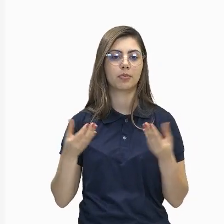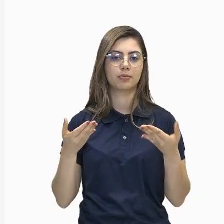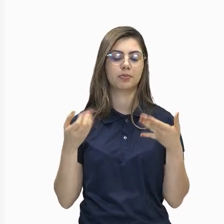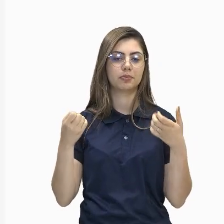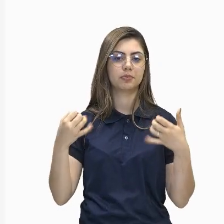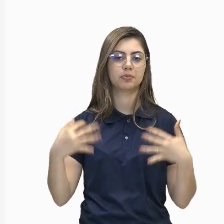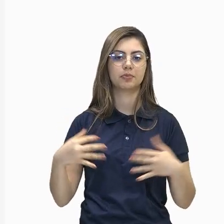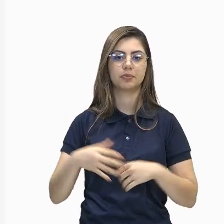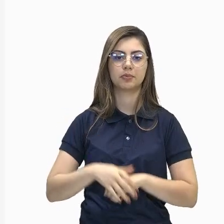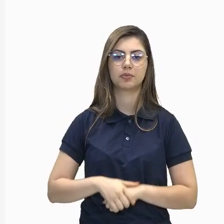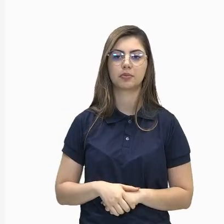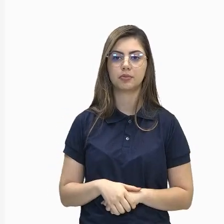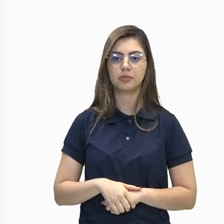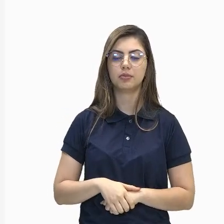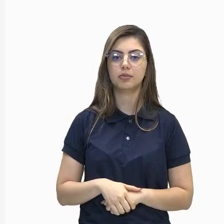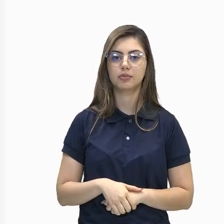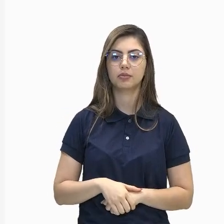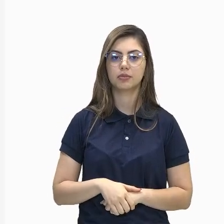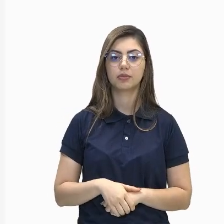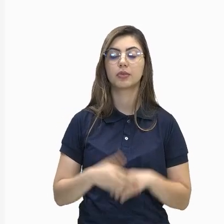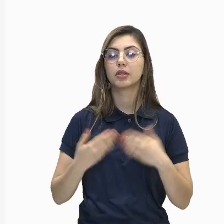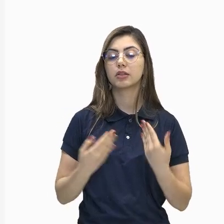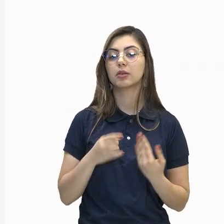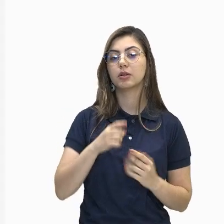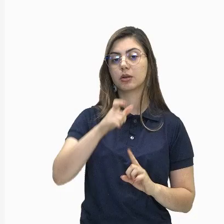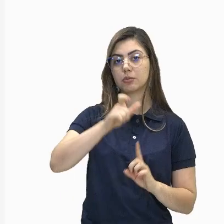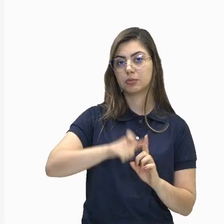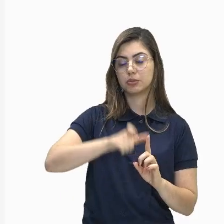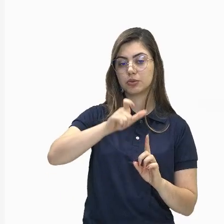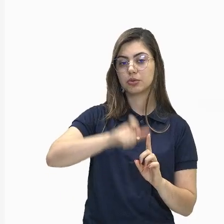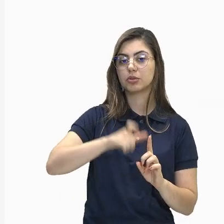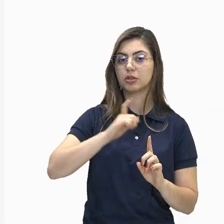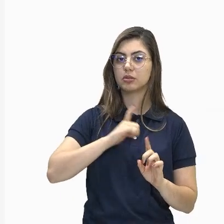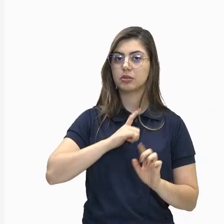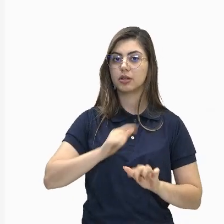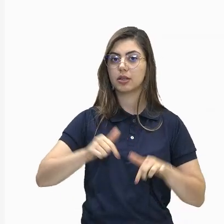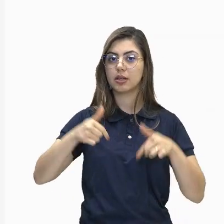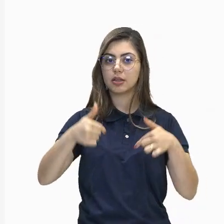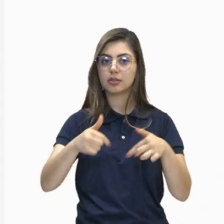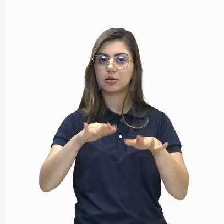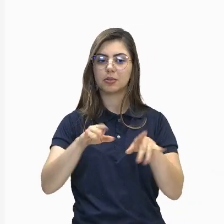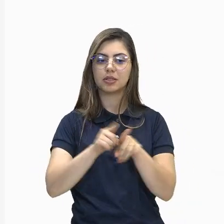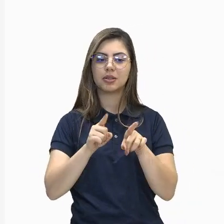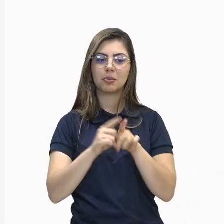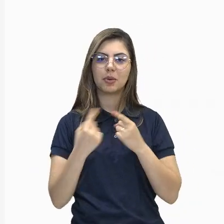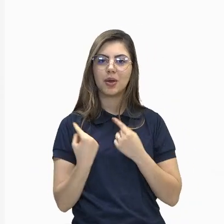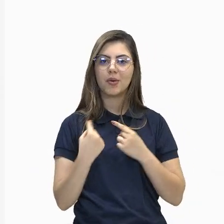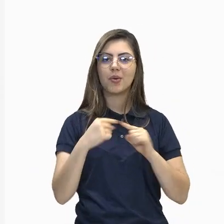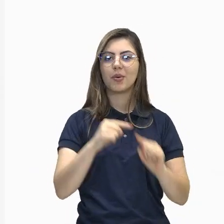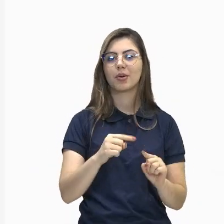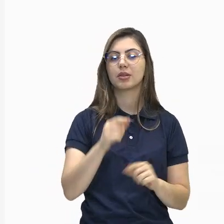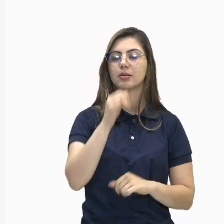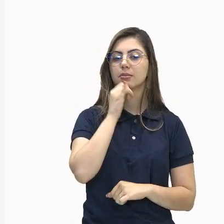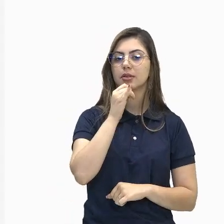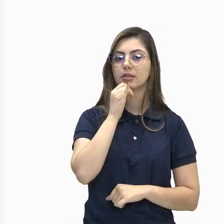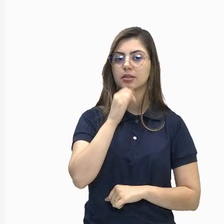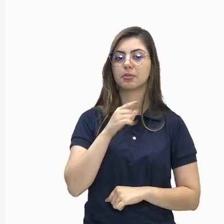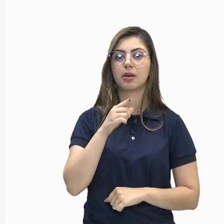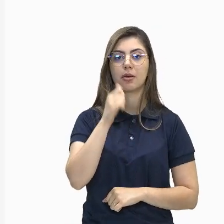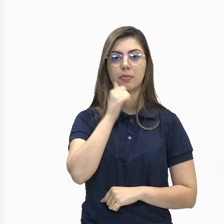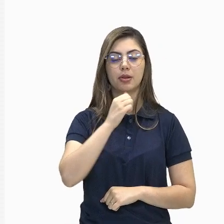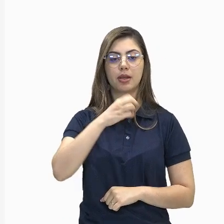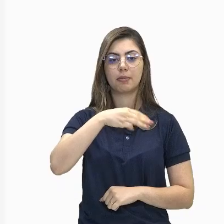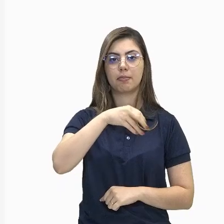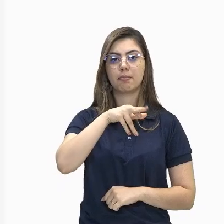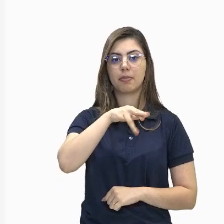também. Percebam que na voz reflexiva, o sujeito pratica e sofre a ação verbal. Exemplo, Maria